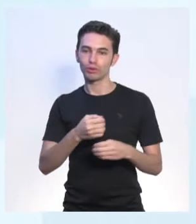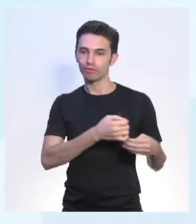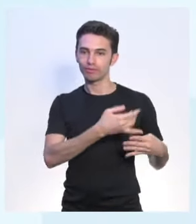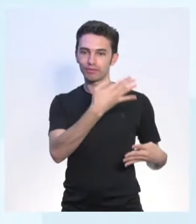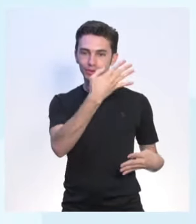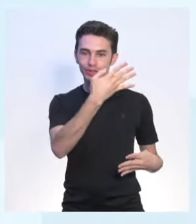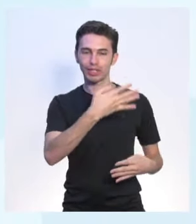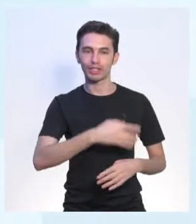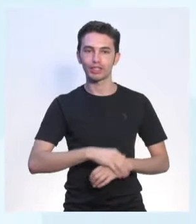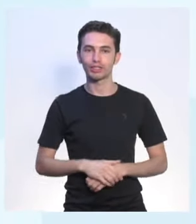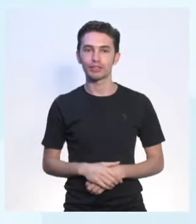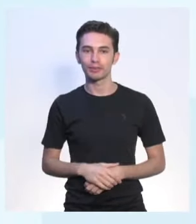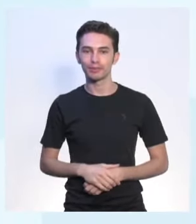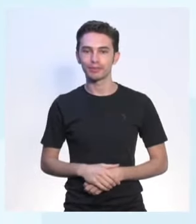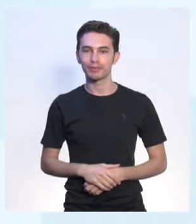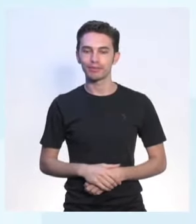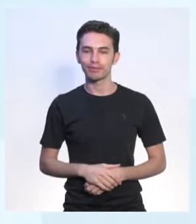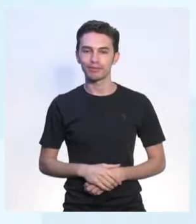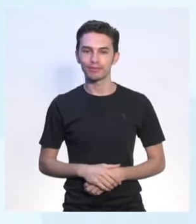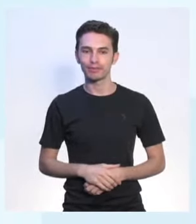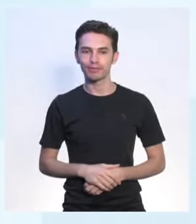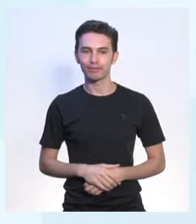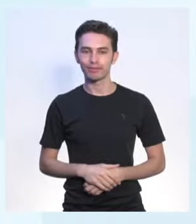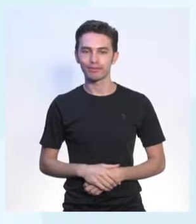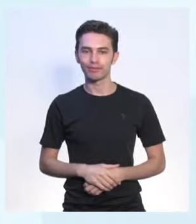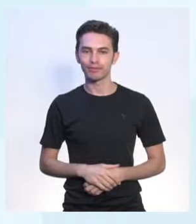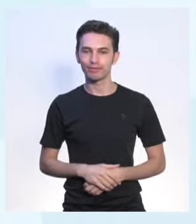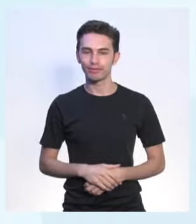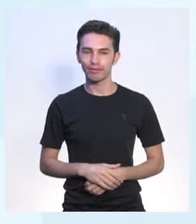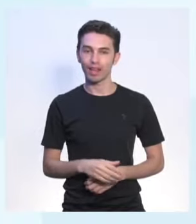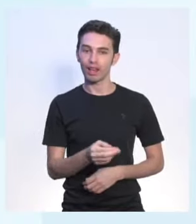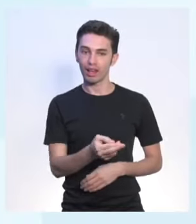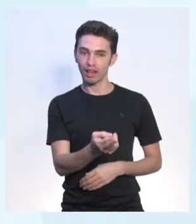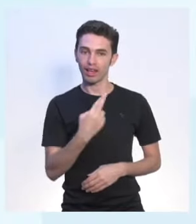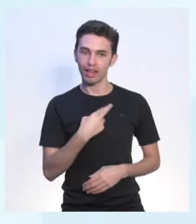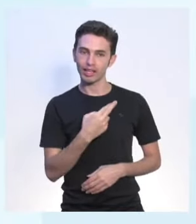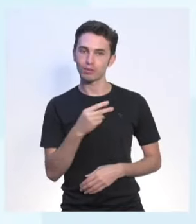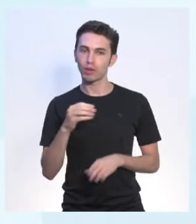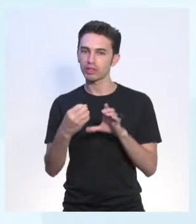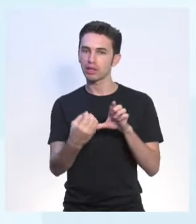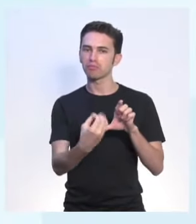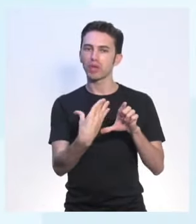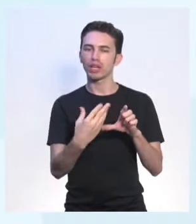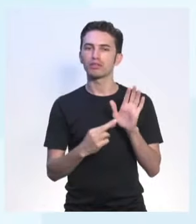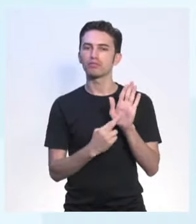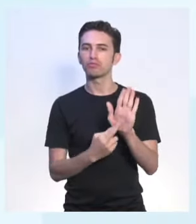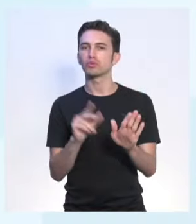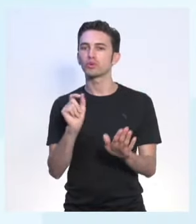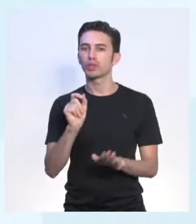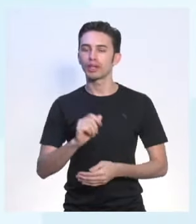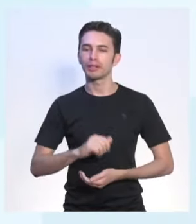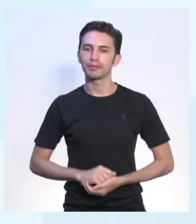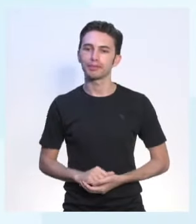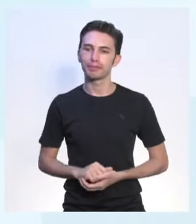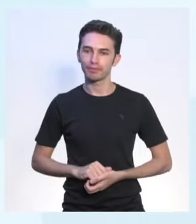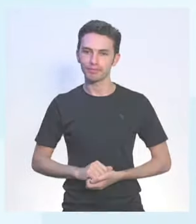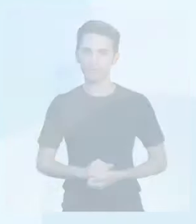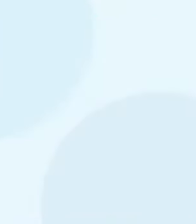chat. Have fun. Say it to us. Se divirtam lá. Digam para a gente o que essa imagem representa. Go.